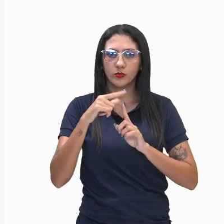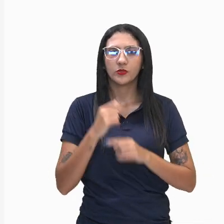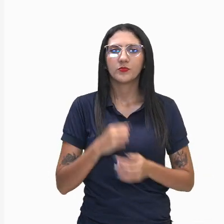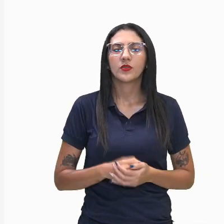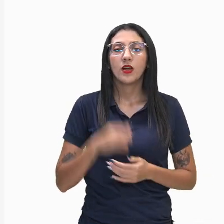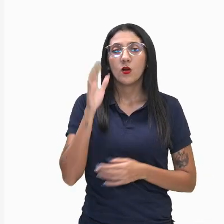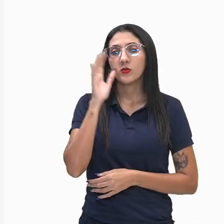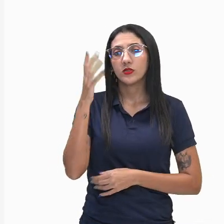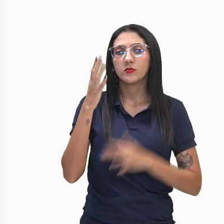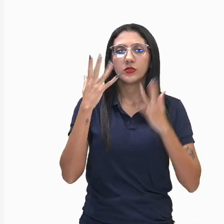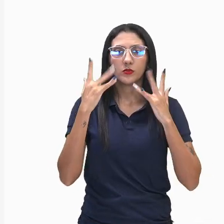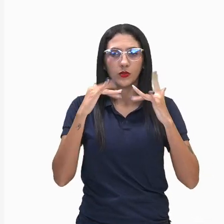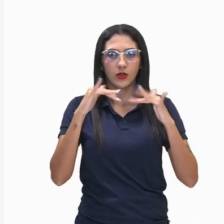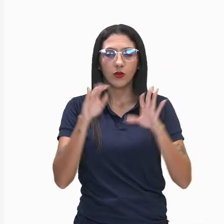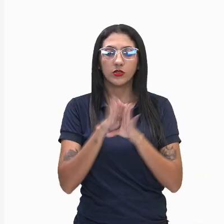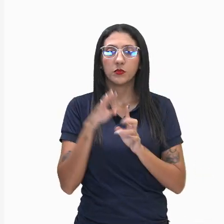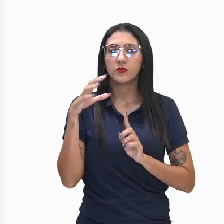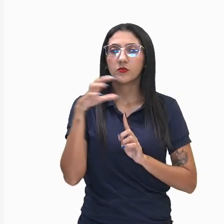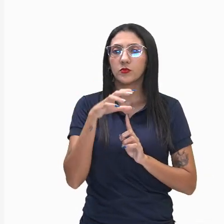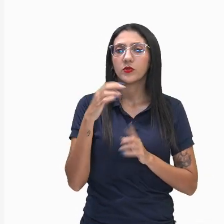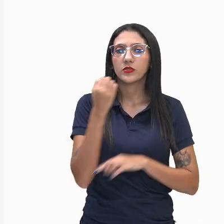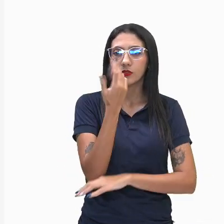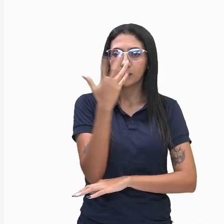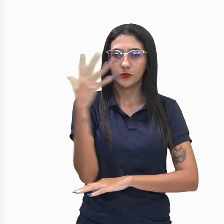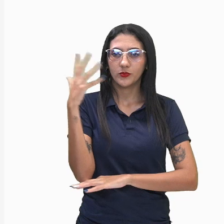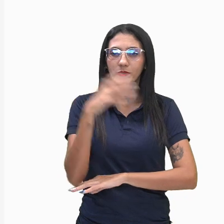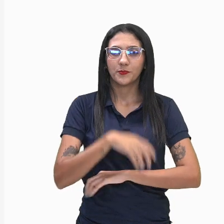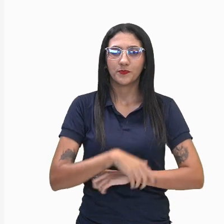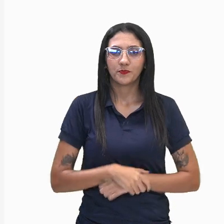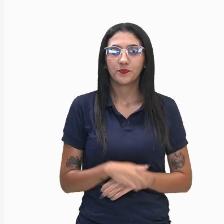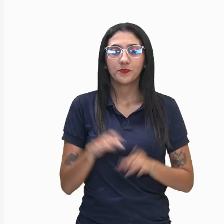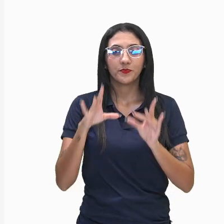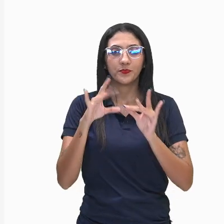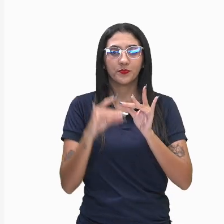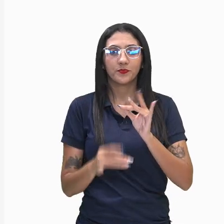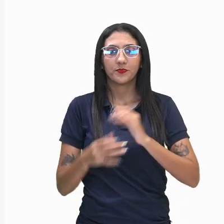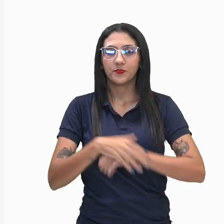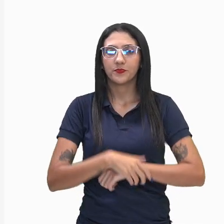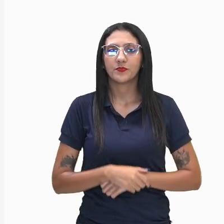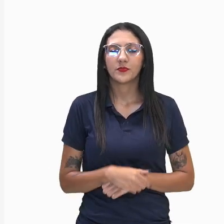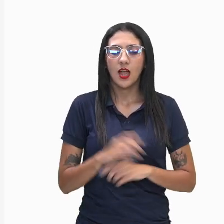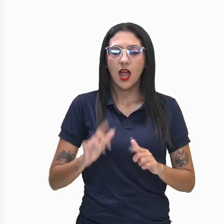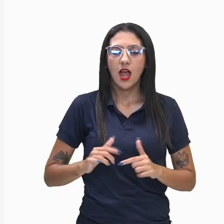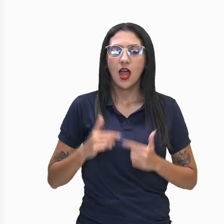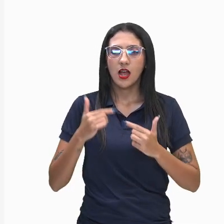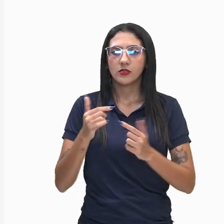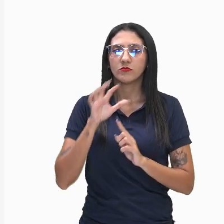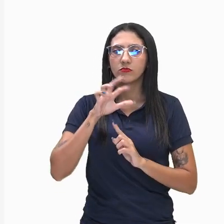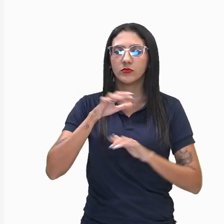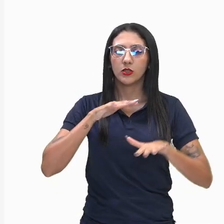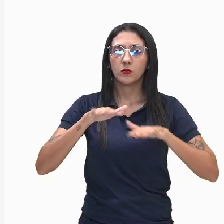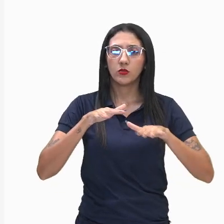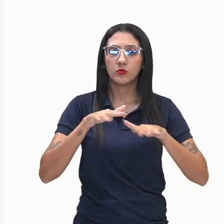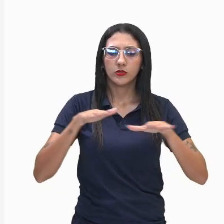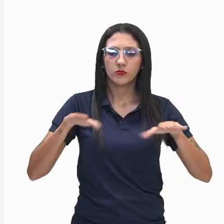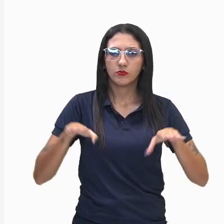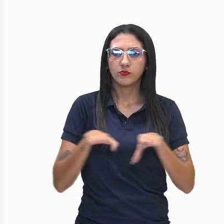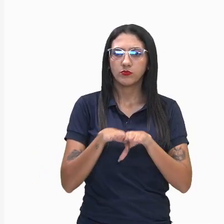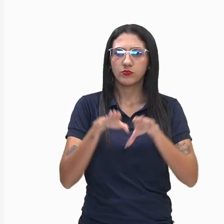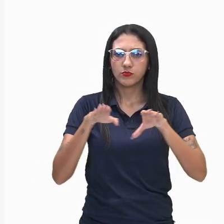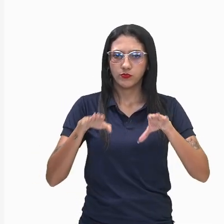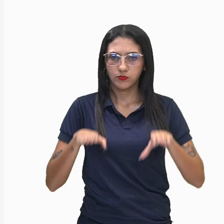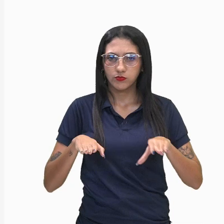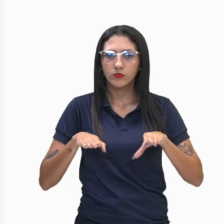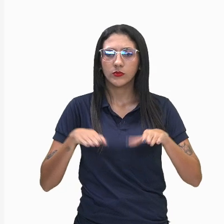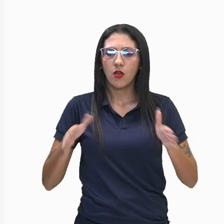fenômenos naturais e impactos ambientais. E o nosso detalhamento, ações resultantes da movimentação das placas